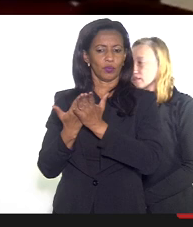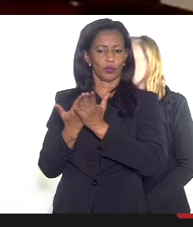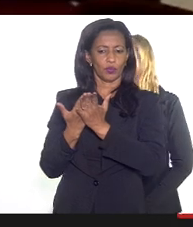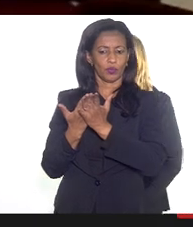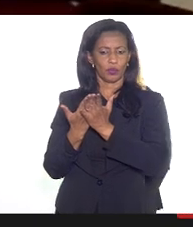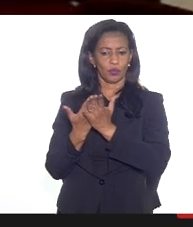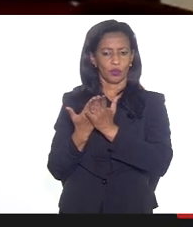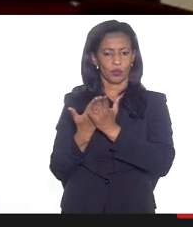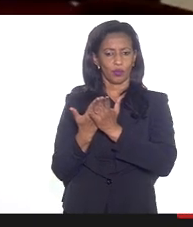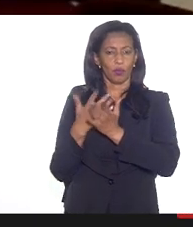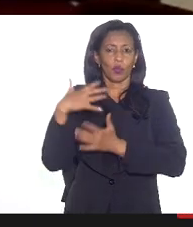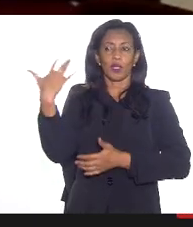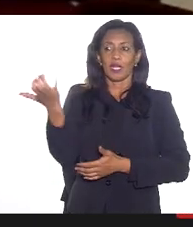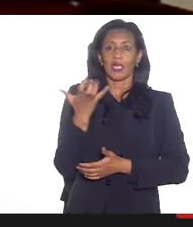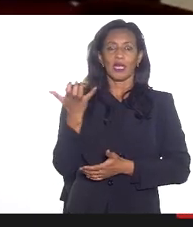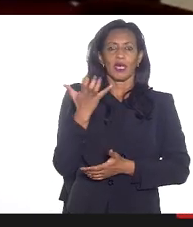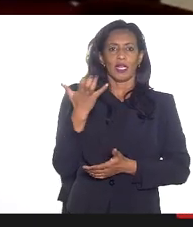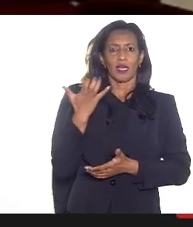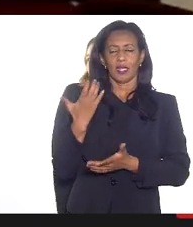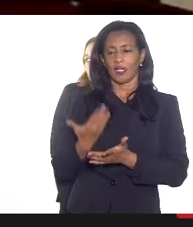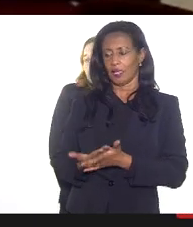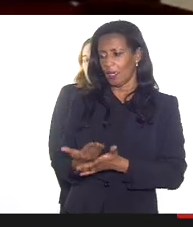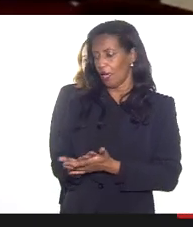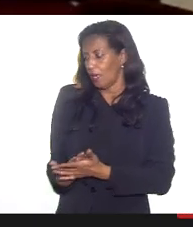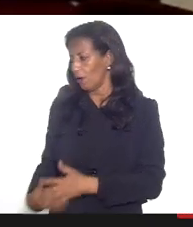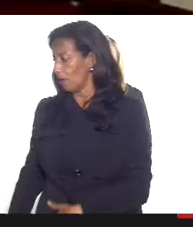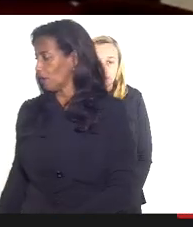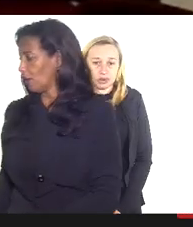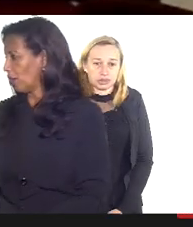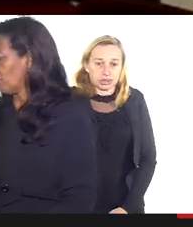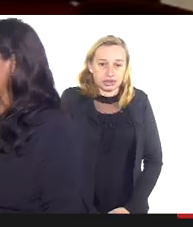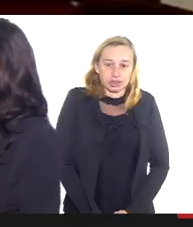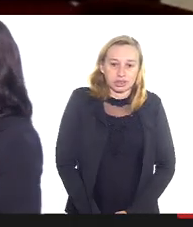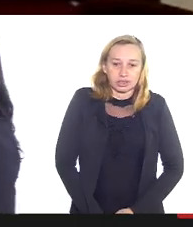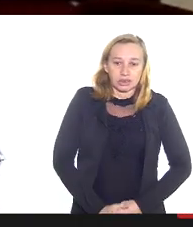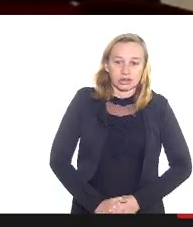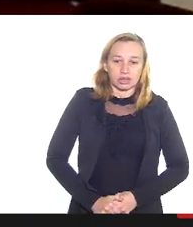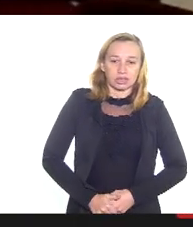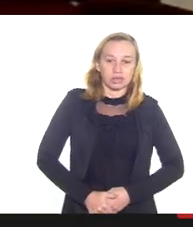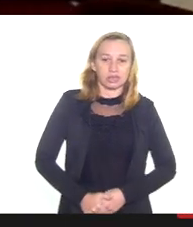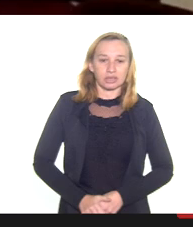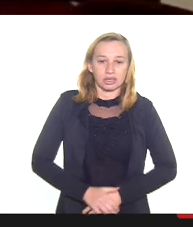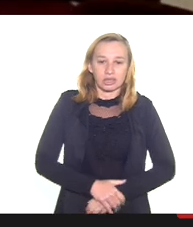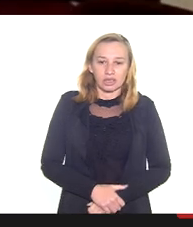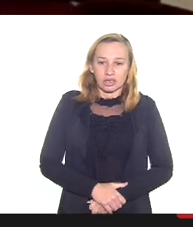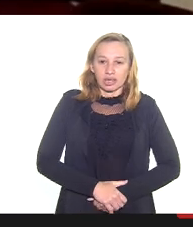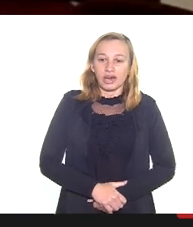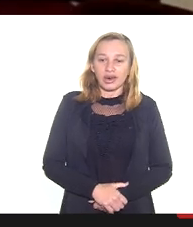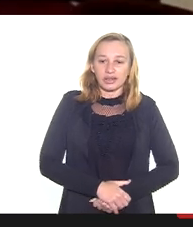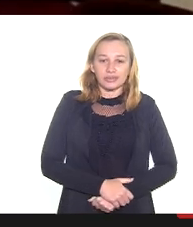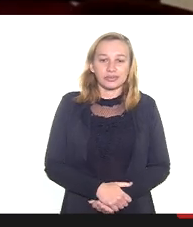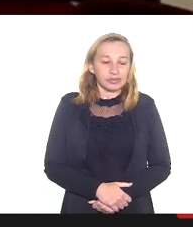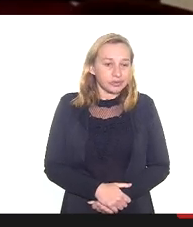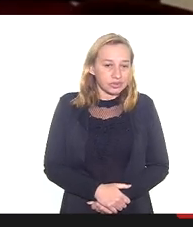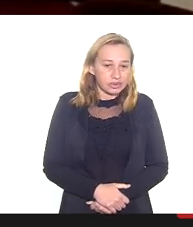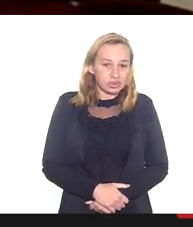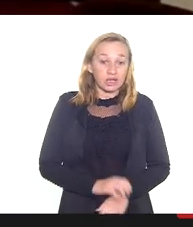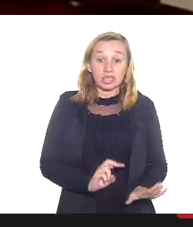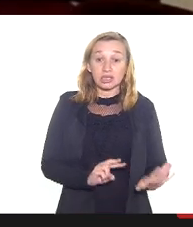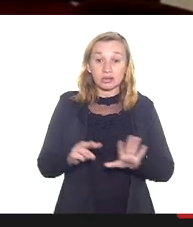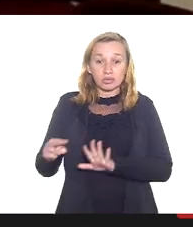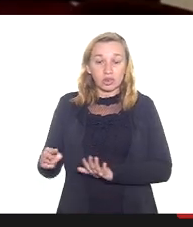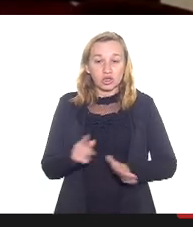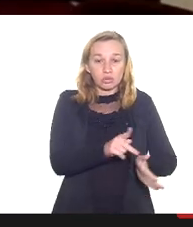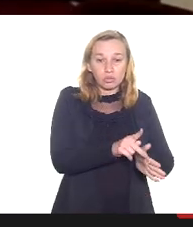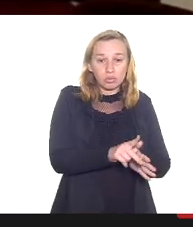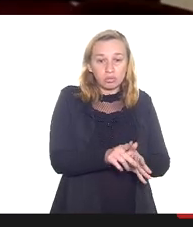está querendo estudar, né? Que a gente vai estar apresentando isso no movimento do seminário de encerramento do projeto.